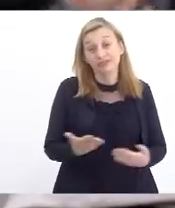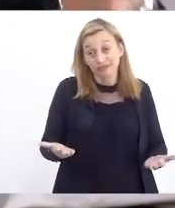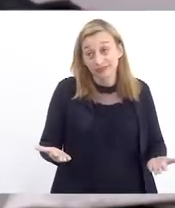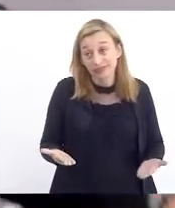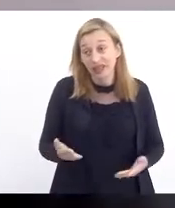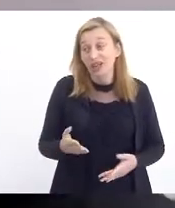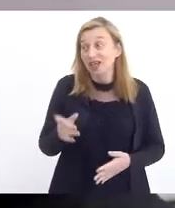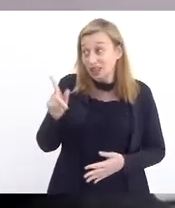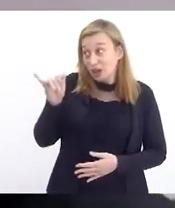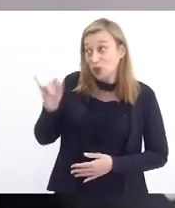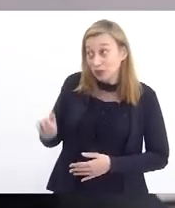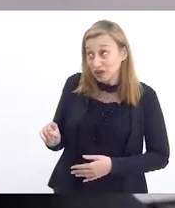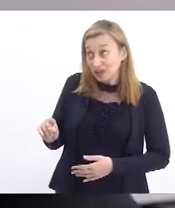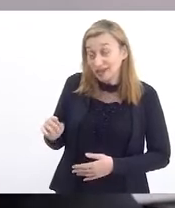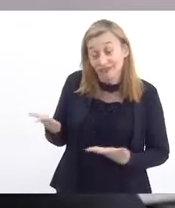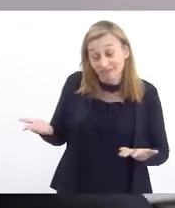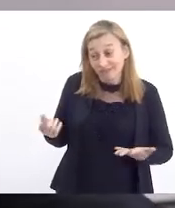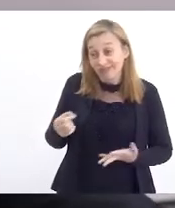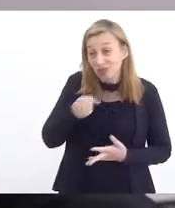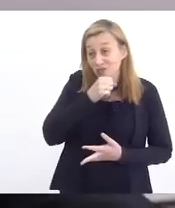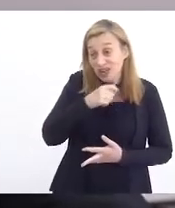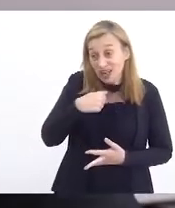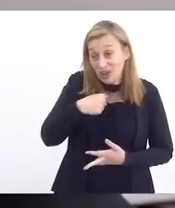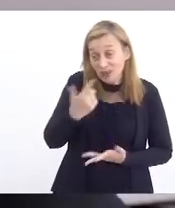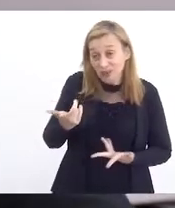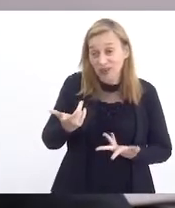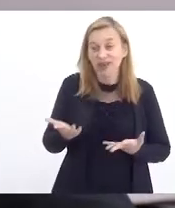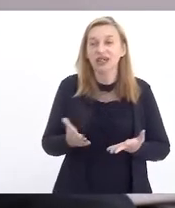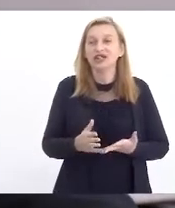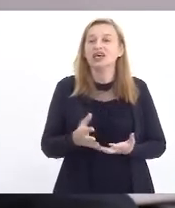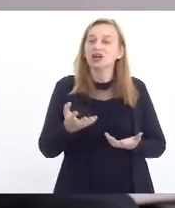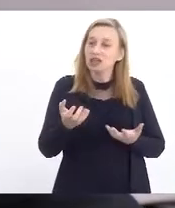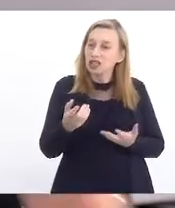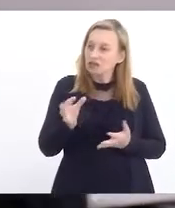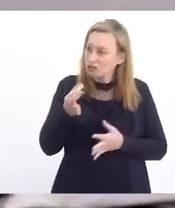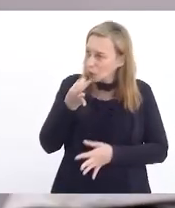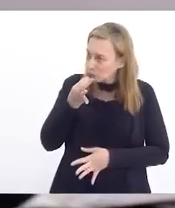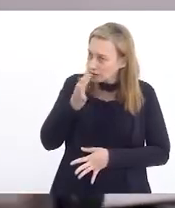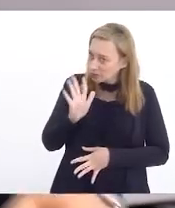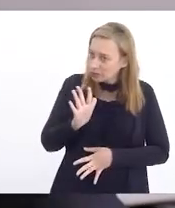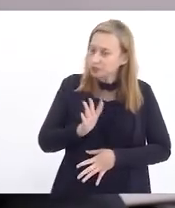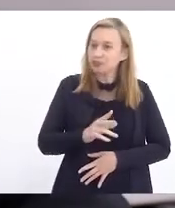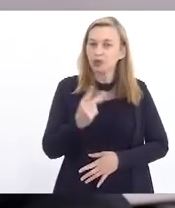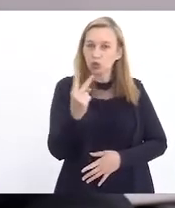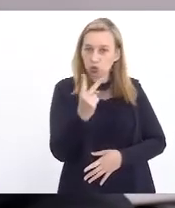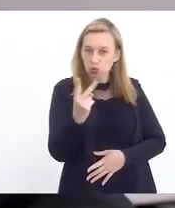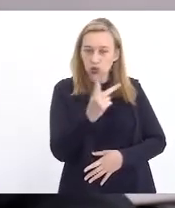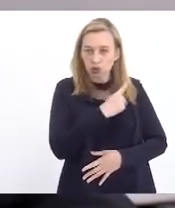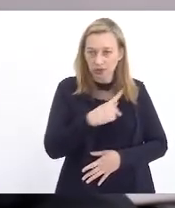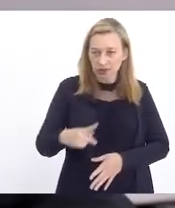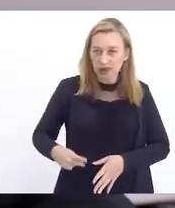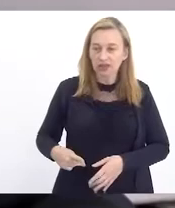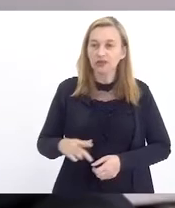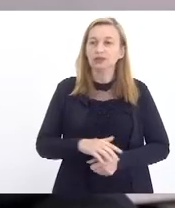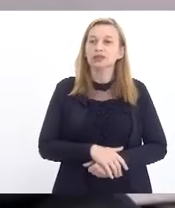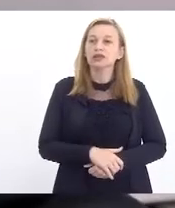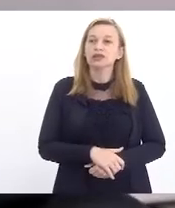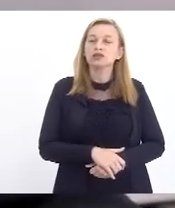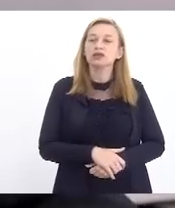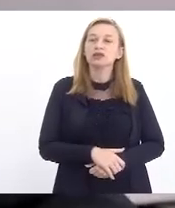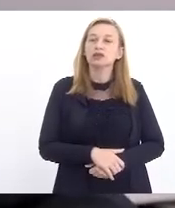Luiz Martins, a curar. Mas, olha só, eu queria fazer uma sugestão aos dois presidentes,